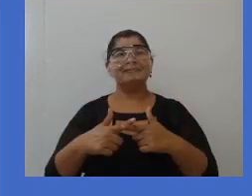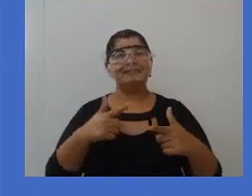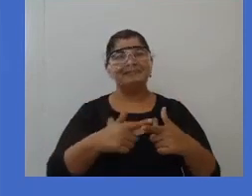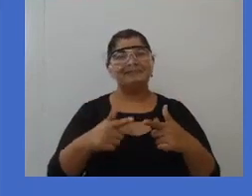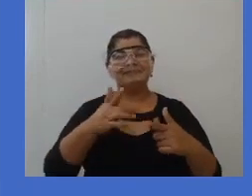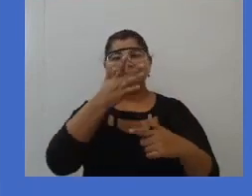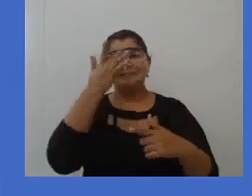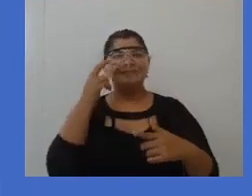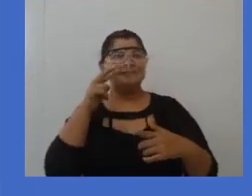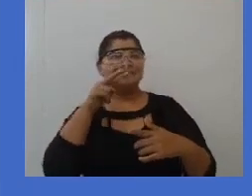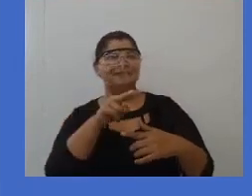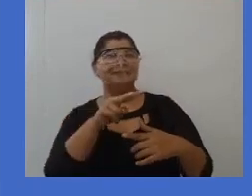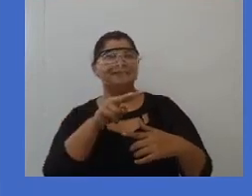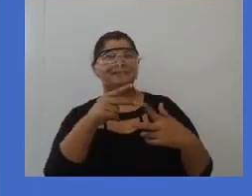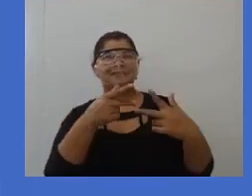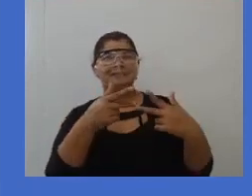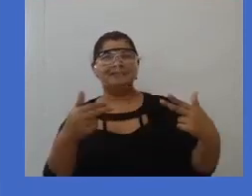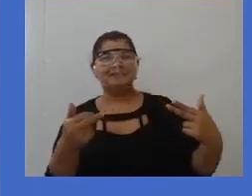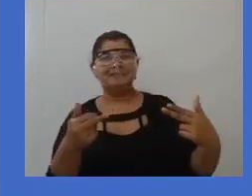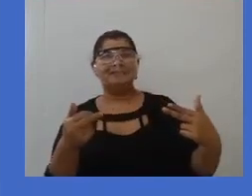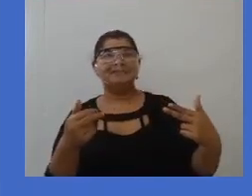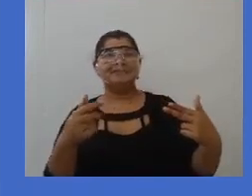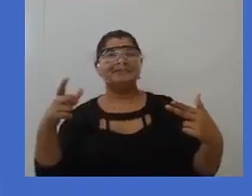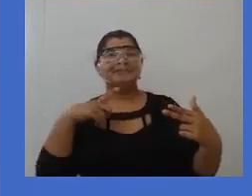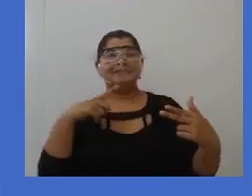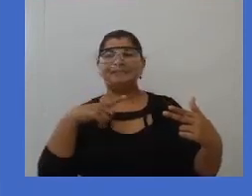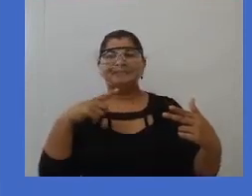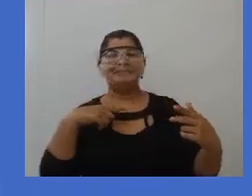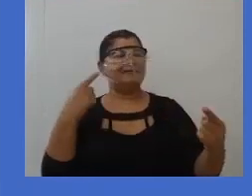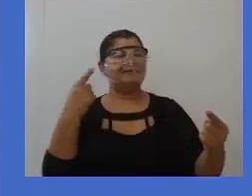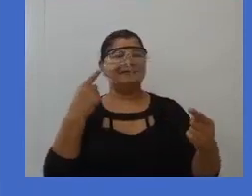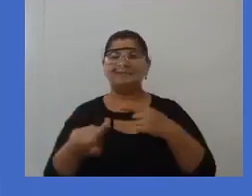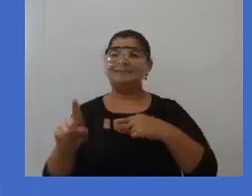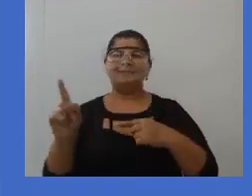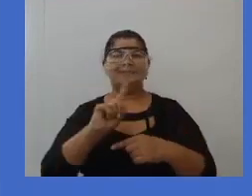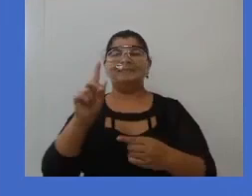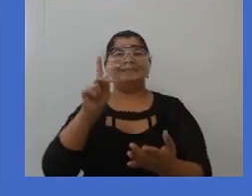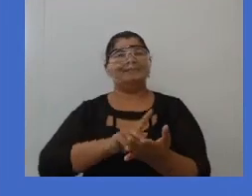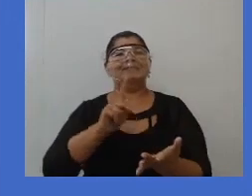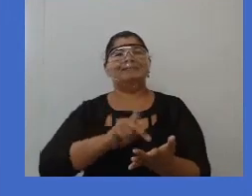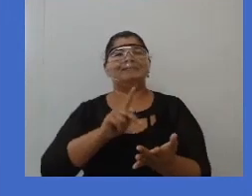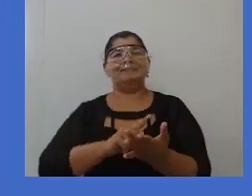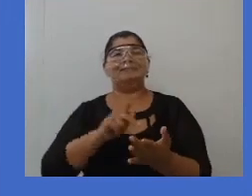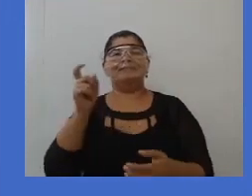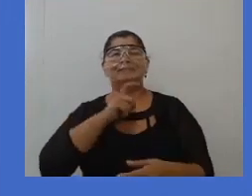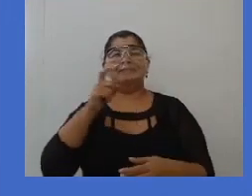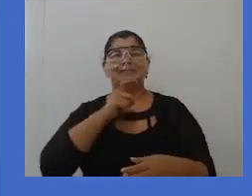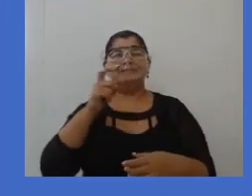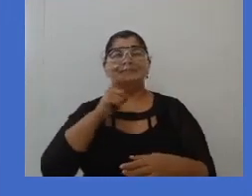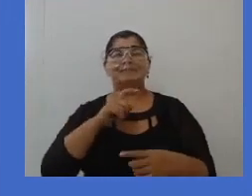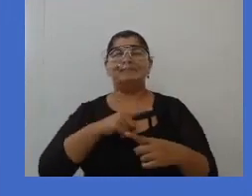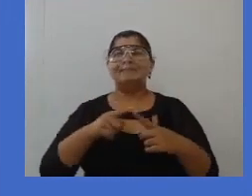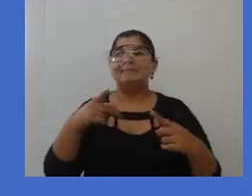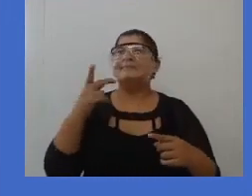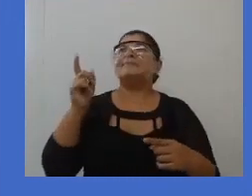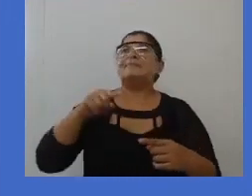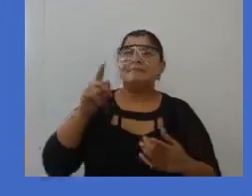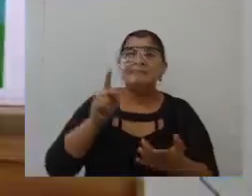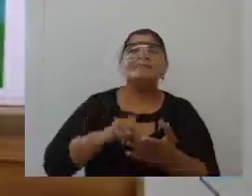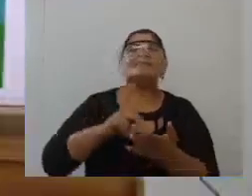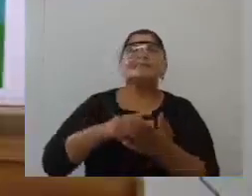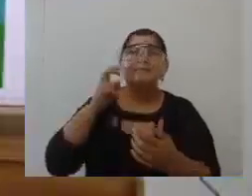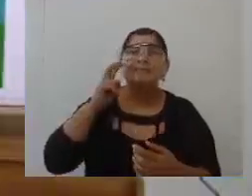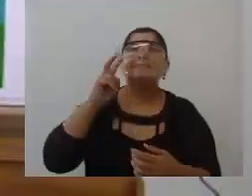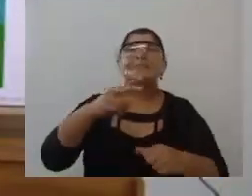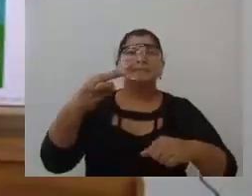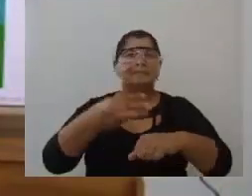alguém vê algo que realmente é inverídico, é mentira, mas ela diz assim, não, é verdade, porque eu vi